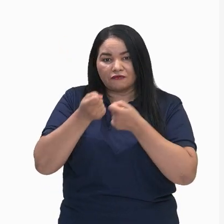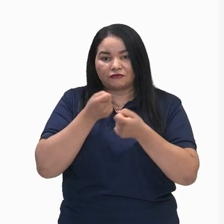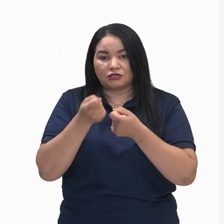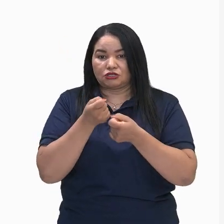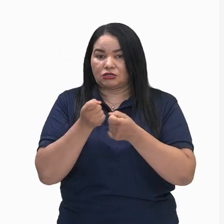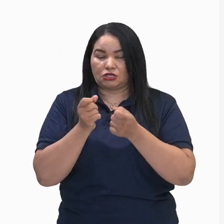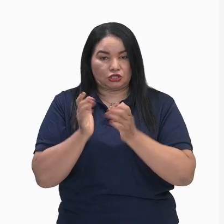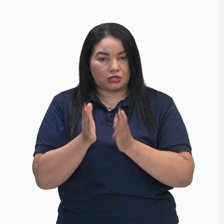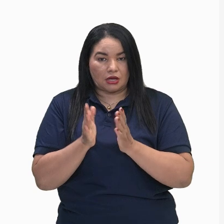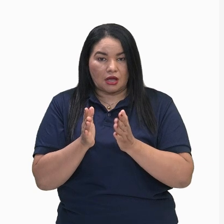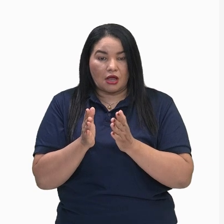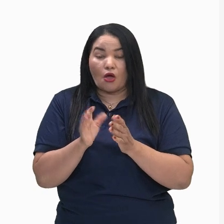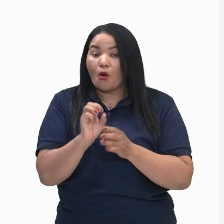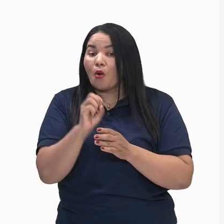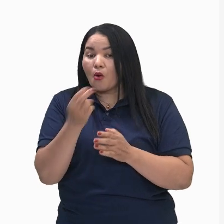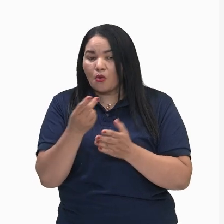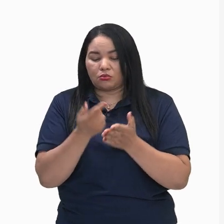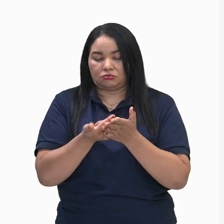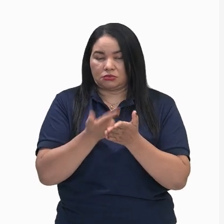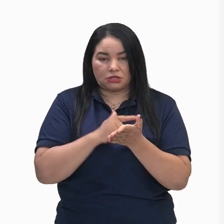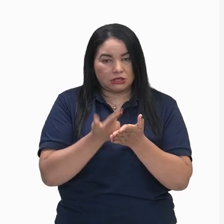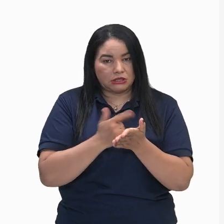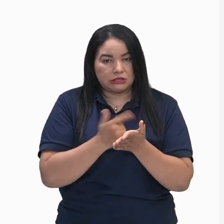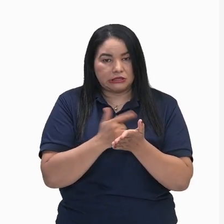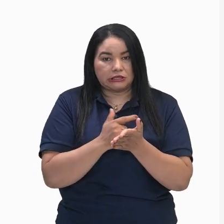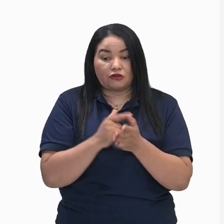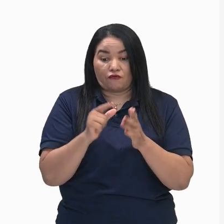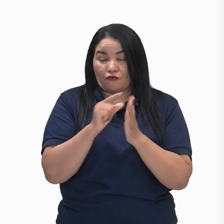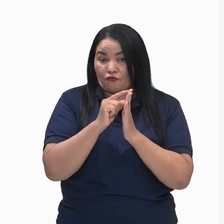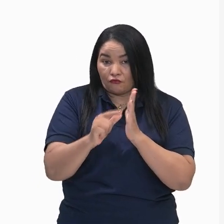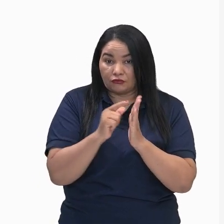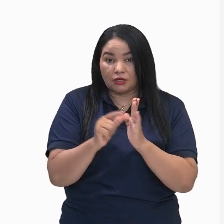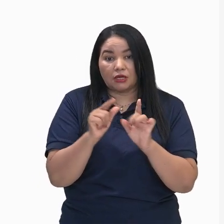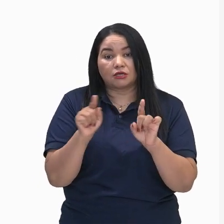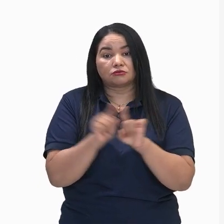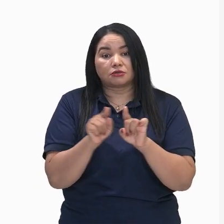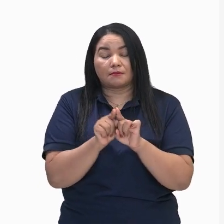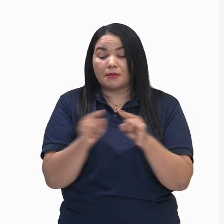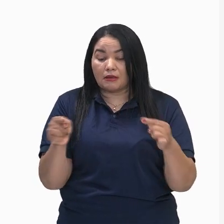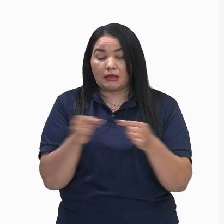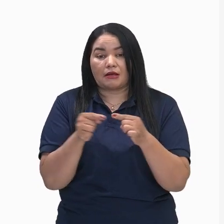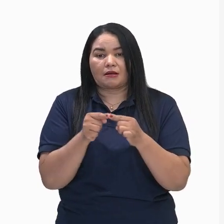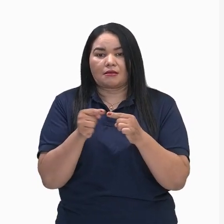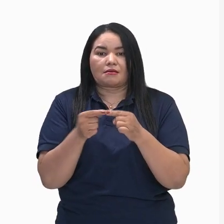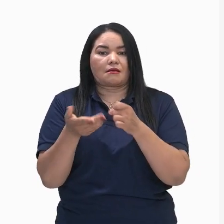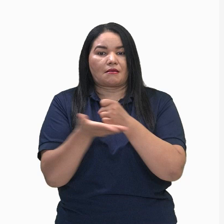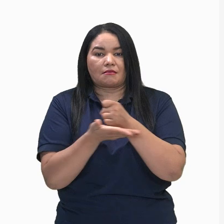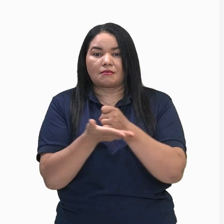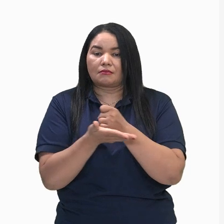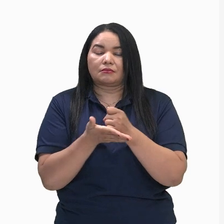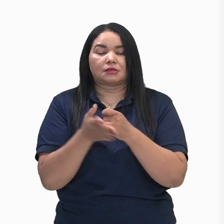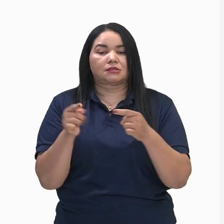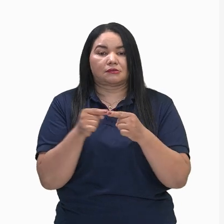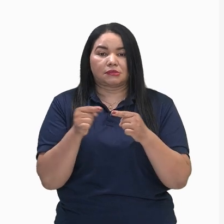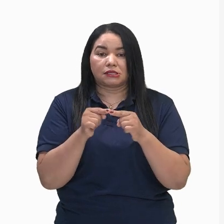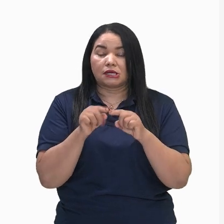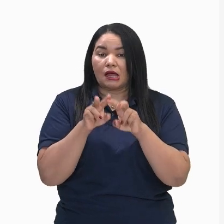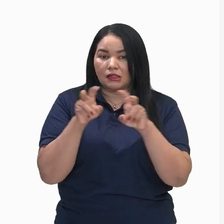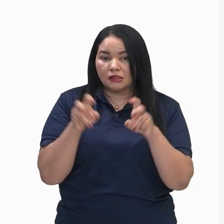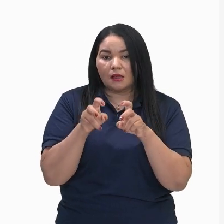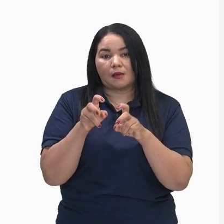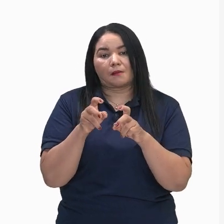pegar trecho do livro que fundamente aquilo que eu estou dizendo. Tem várias formas, né,